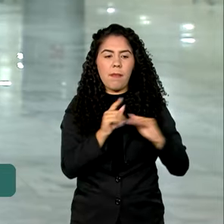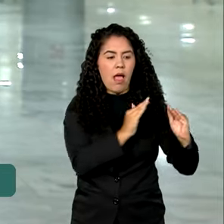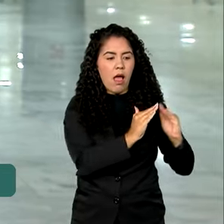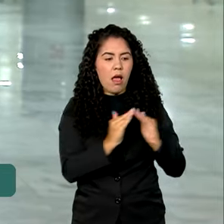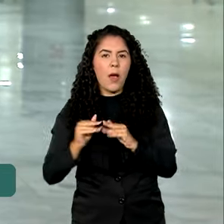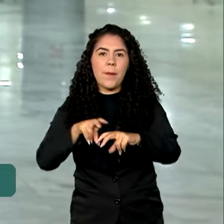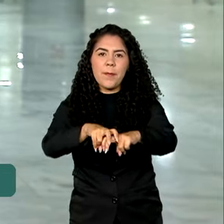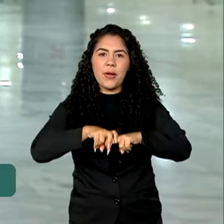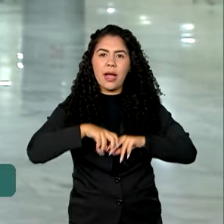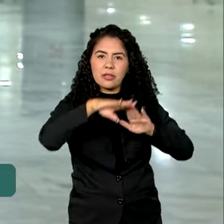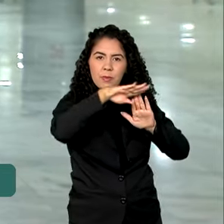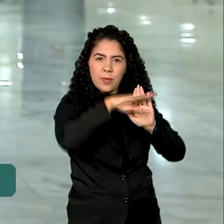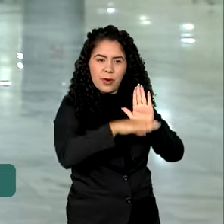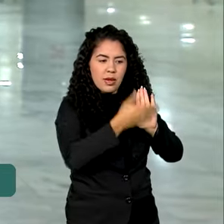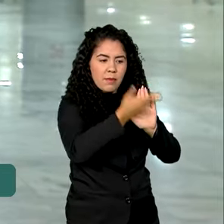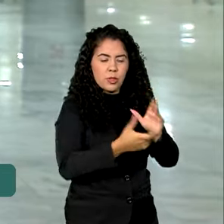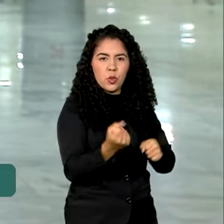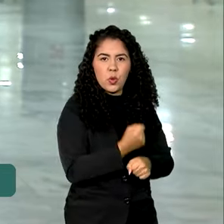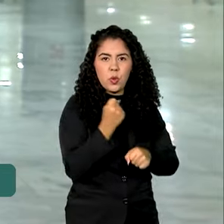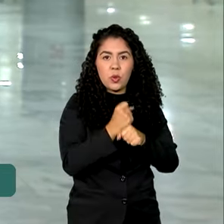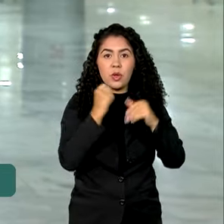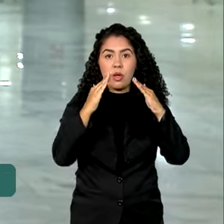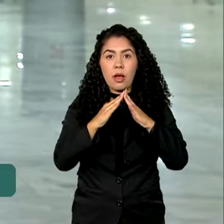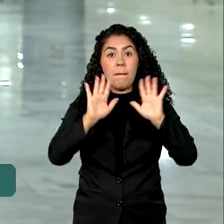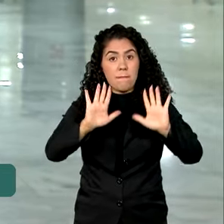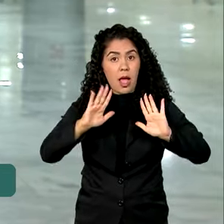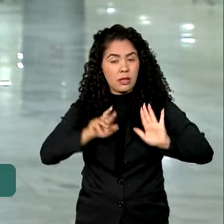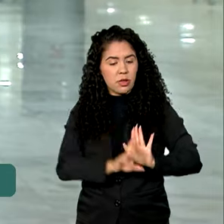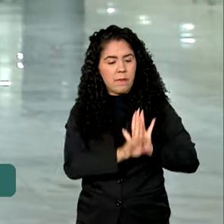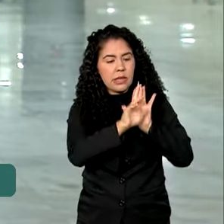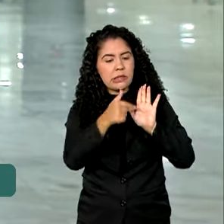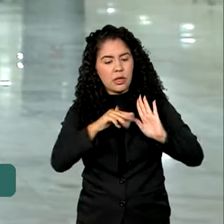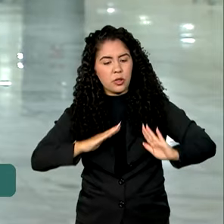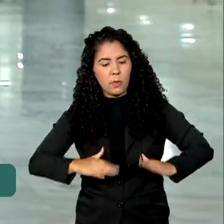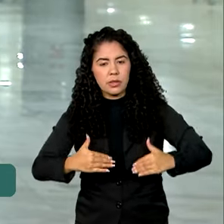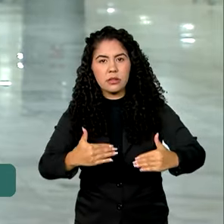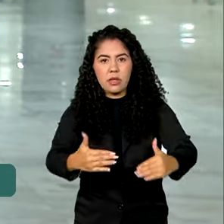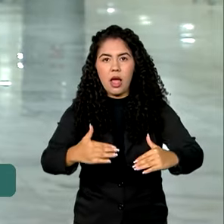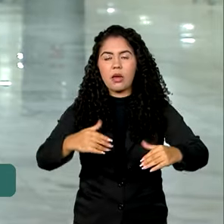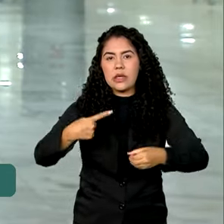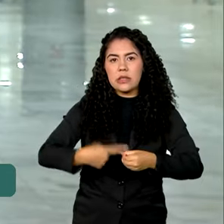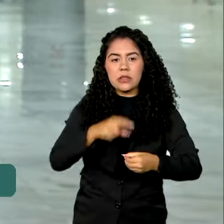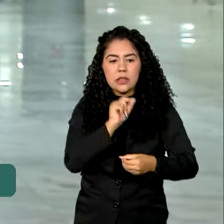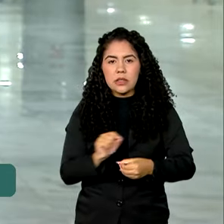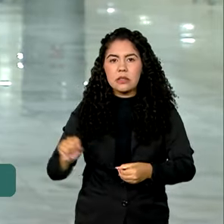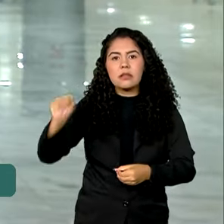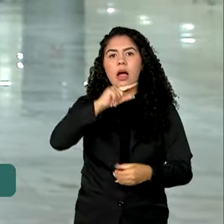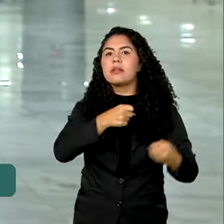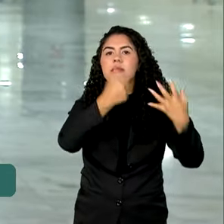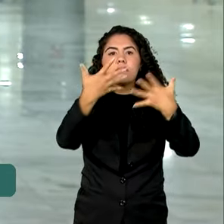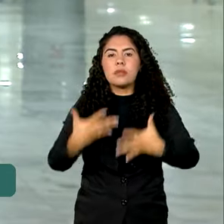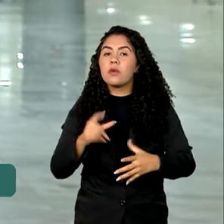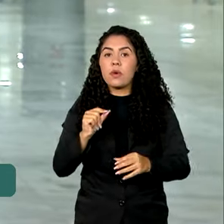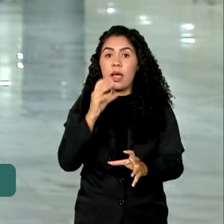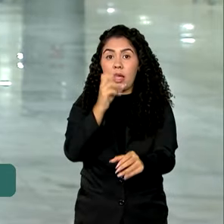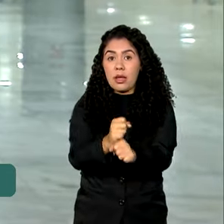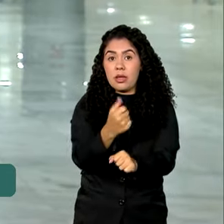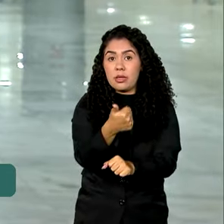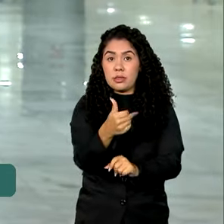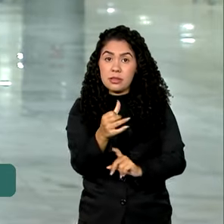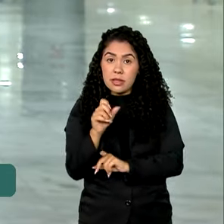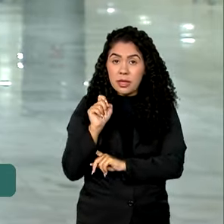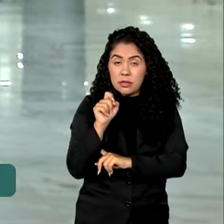Casa Minha Vida. Segundo o Ministério das Cidades, mais de 16 mil brasileiros de 21 municípios localizados em